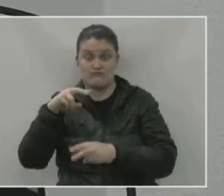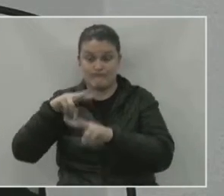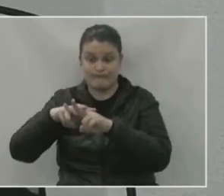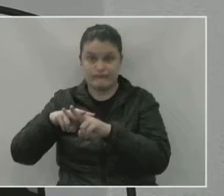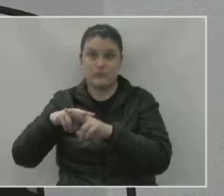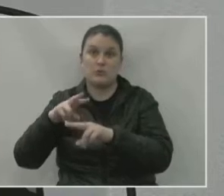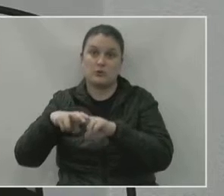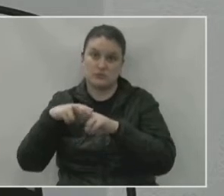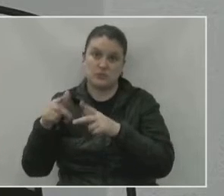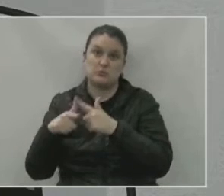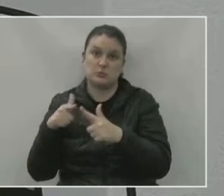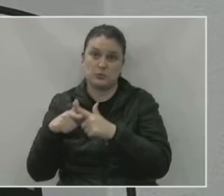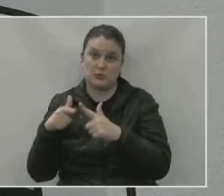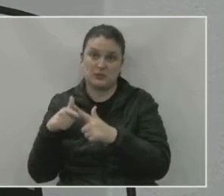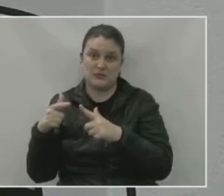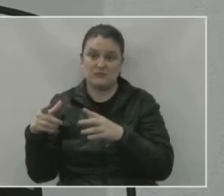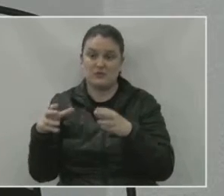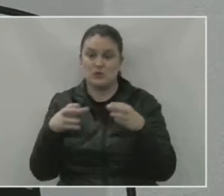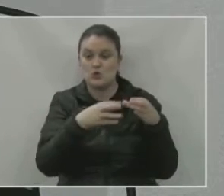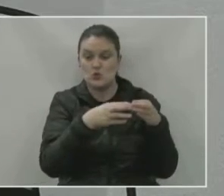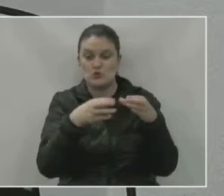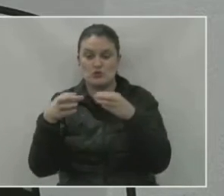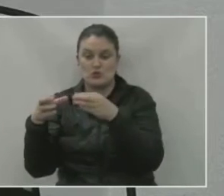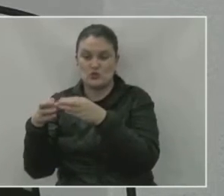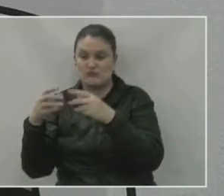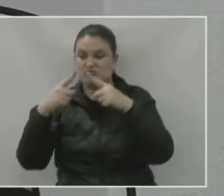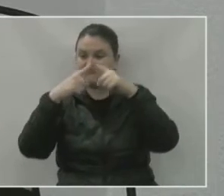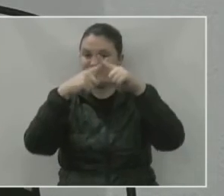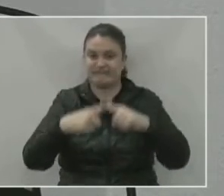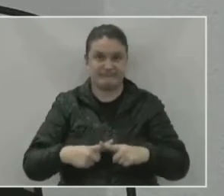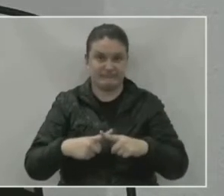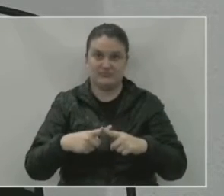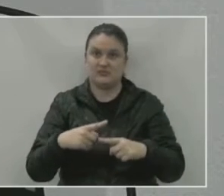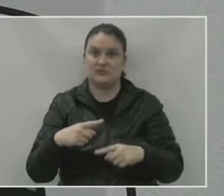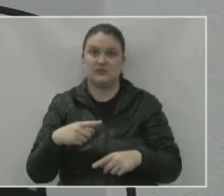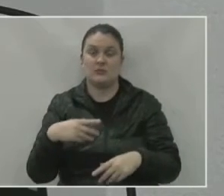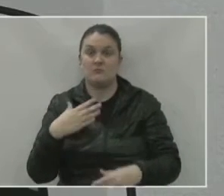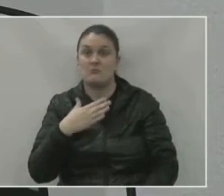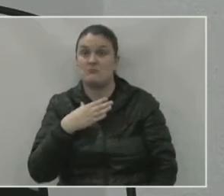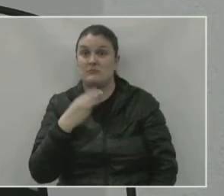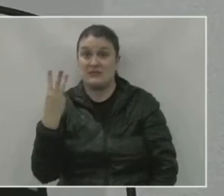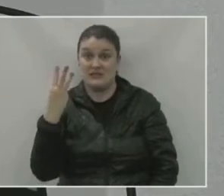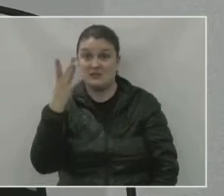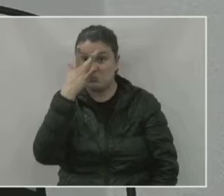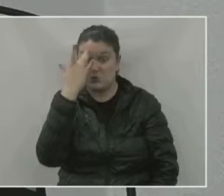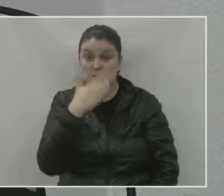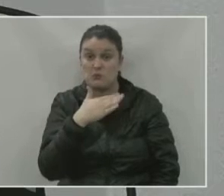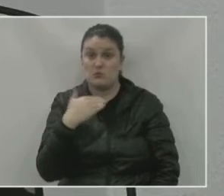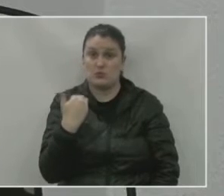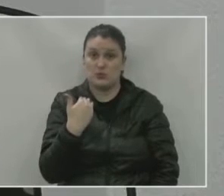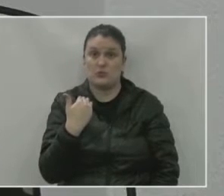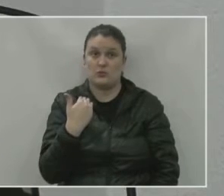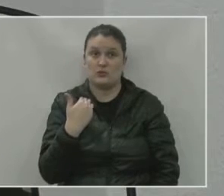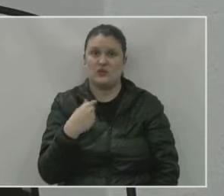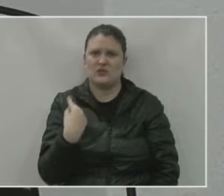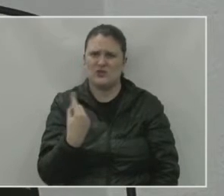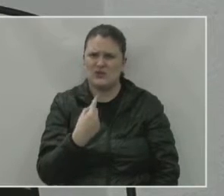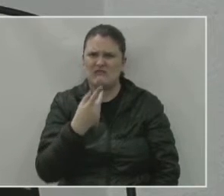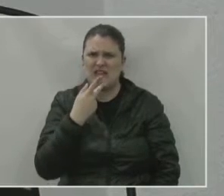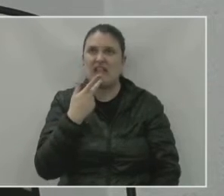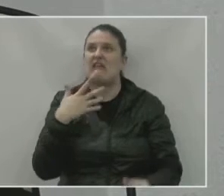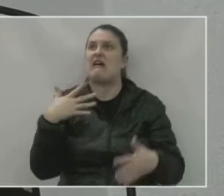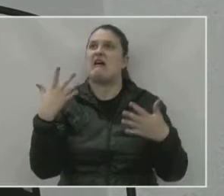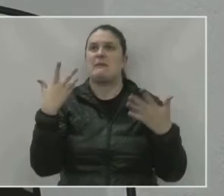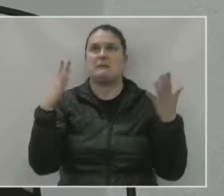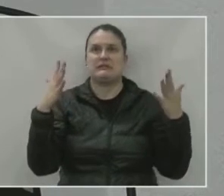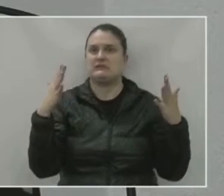né, por problemas de facção. Essas mortes, por mais que a gente queira comemorar